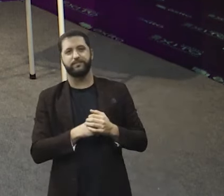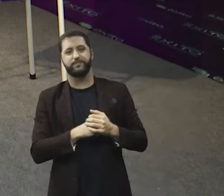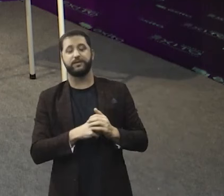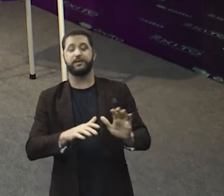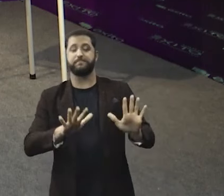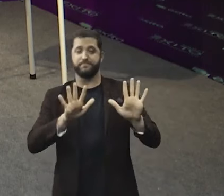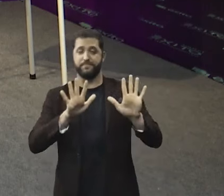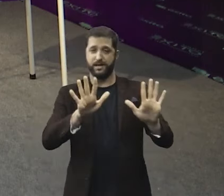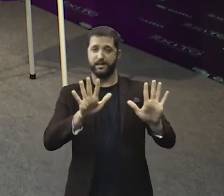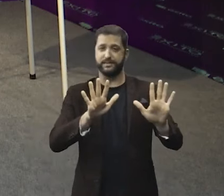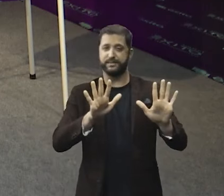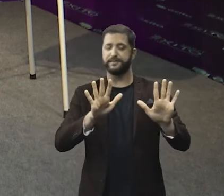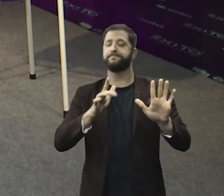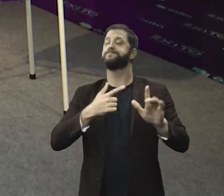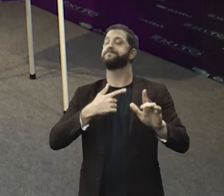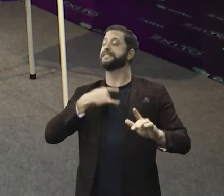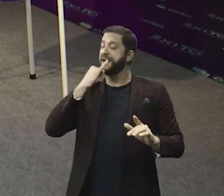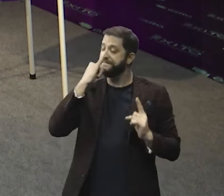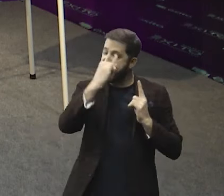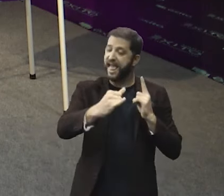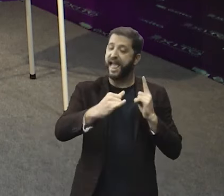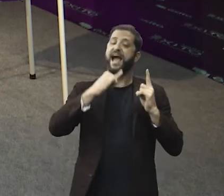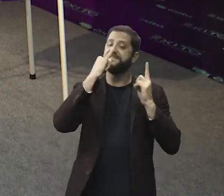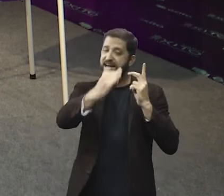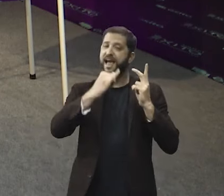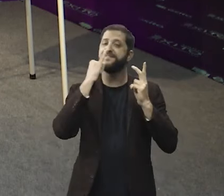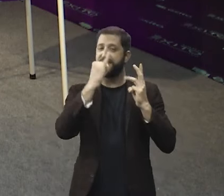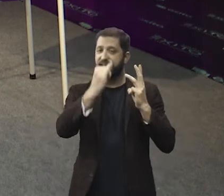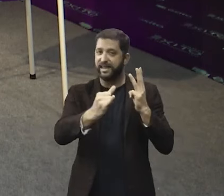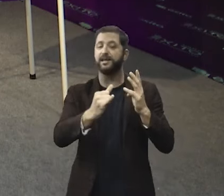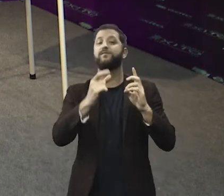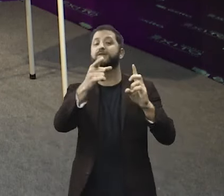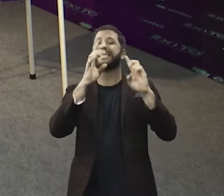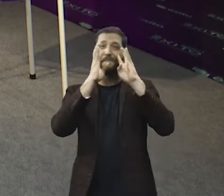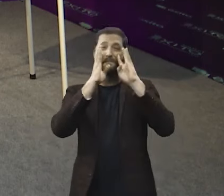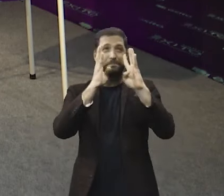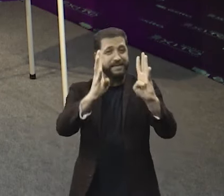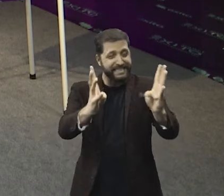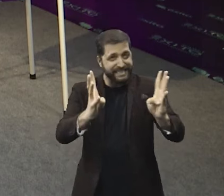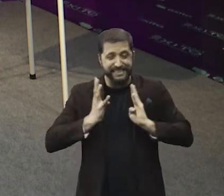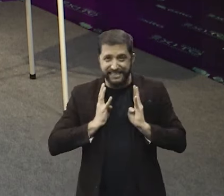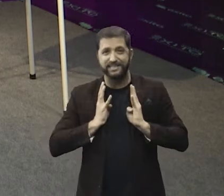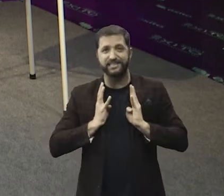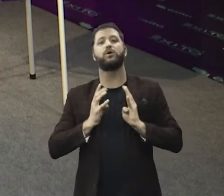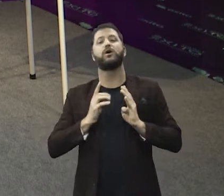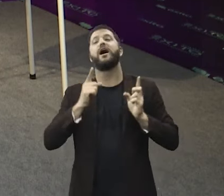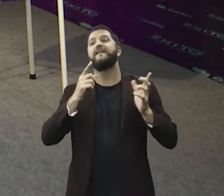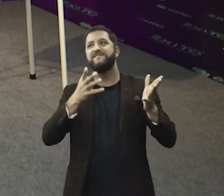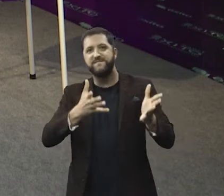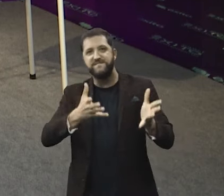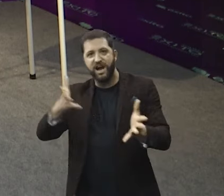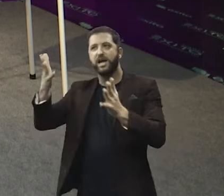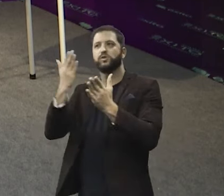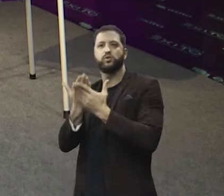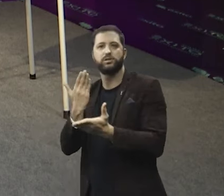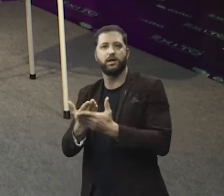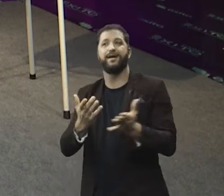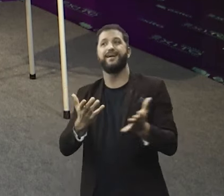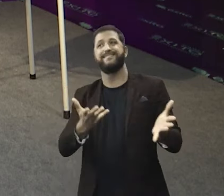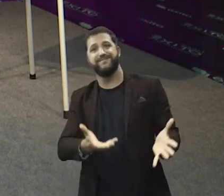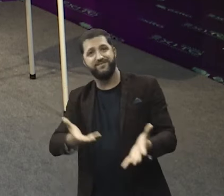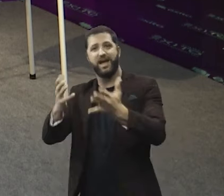afirmo digo e repito para você prestar muita atenção se informe assista todas as palestras